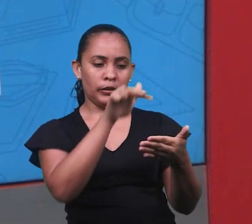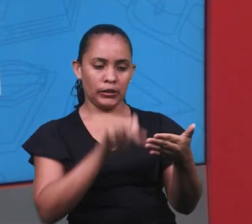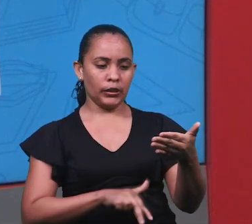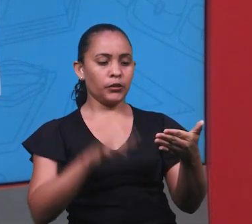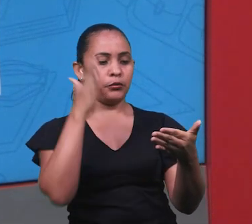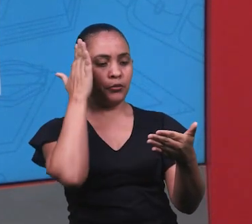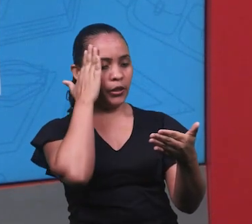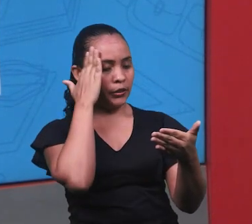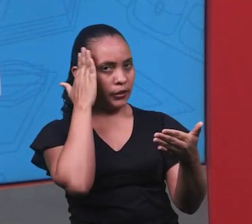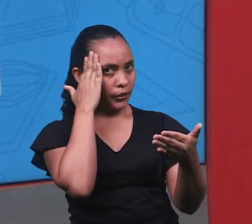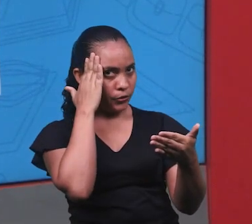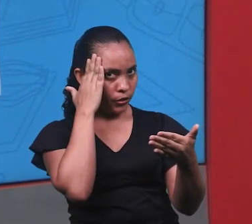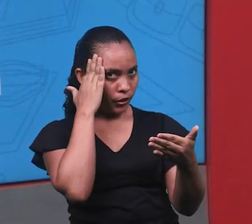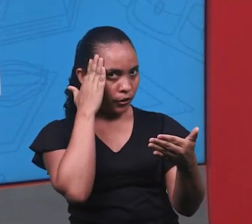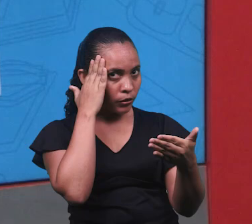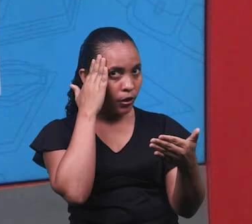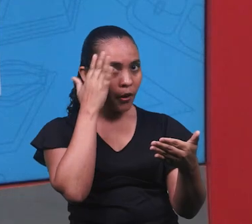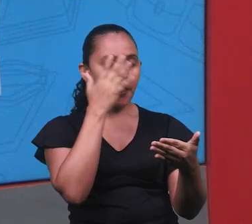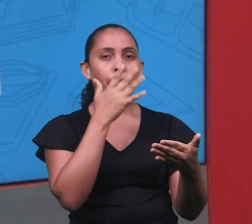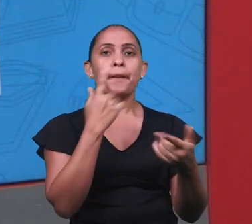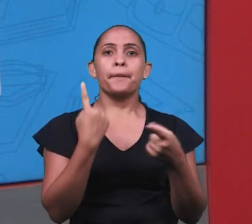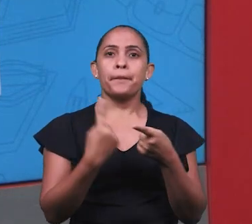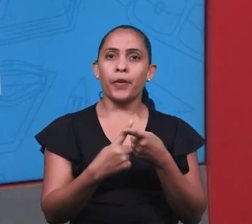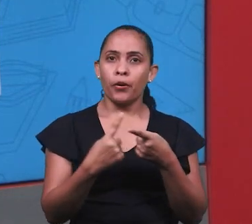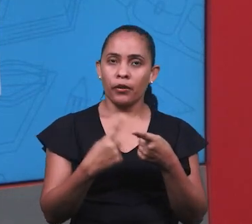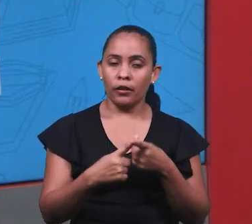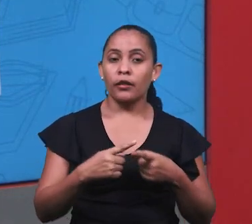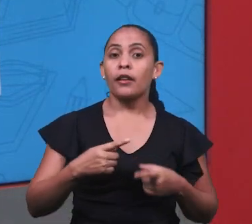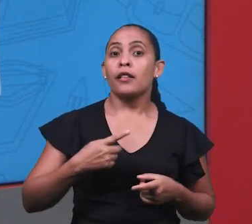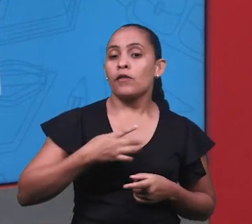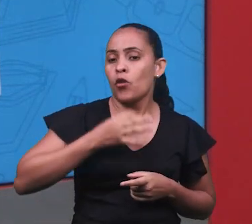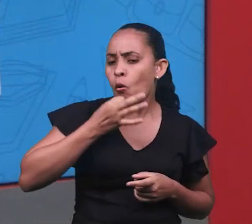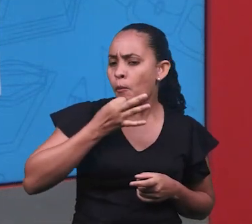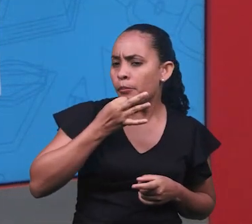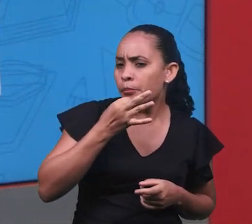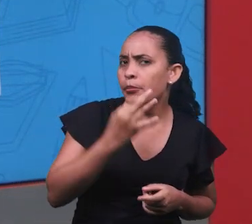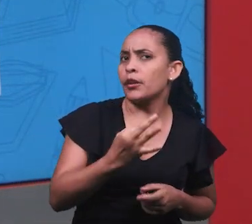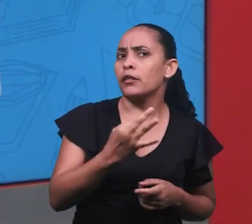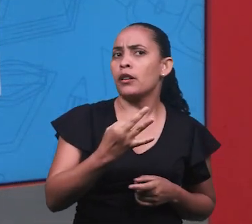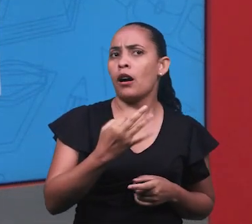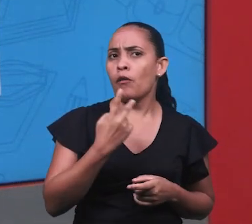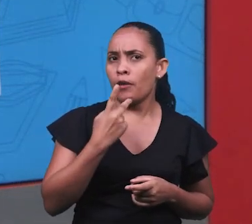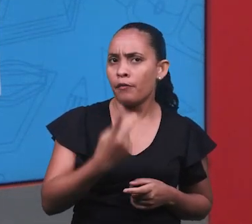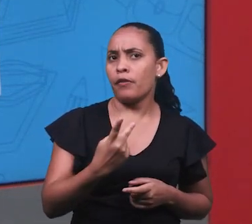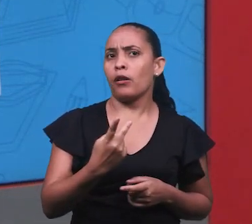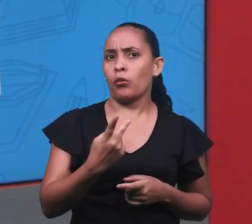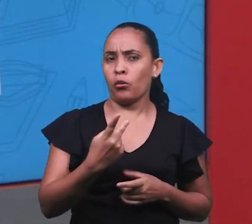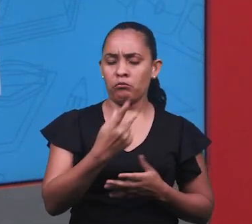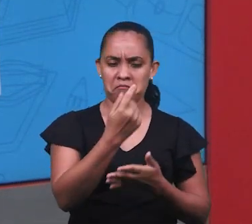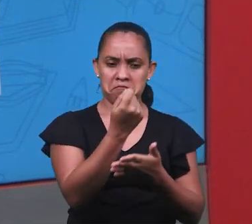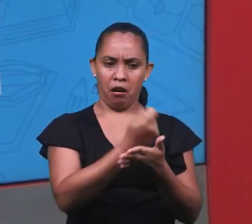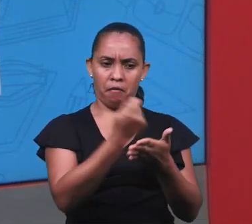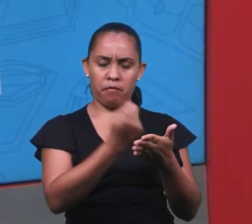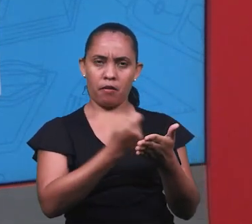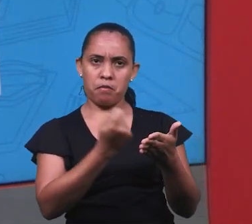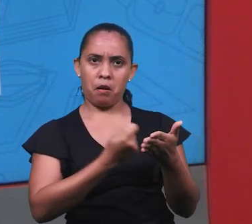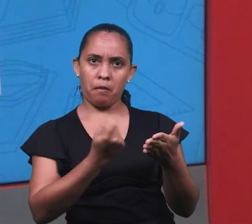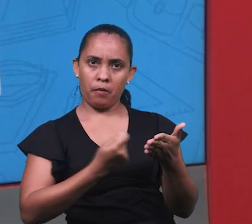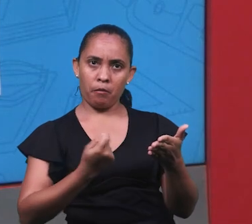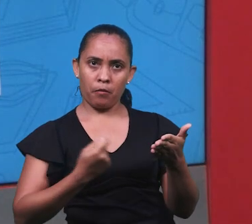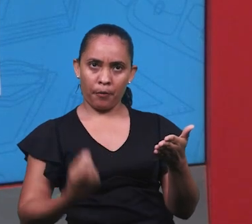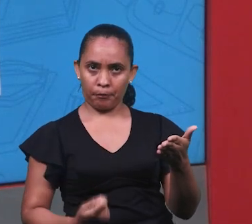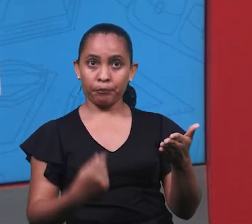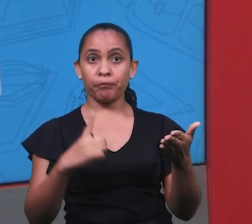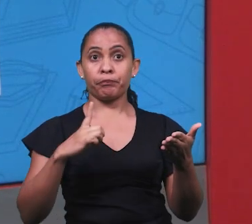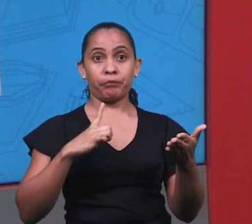compreendido, porque o autor ele teve algo a dizer, ele defende um posicionamento. Ou seja,